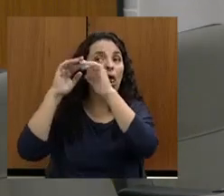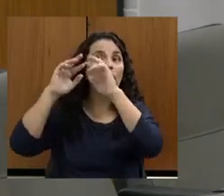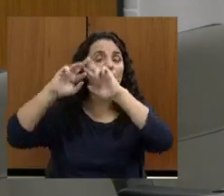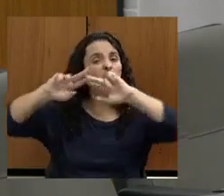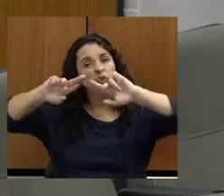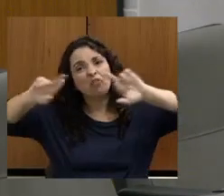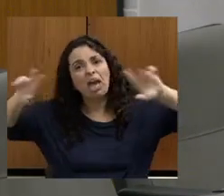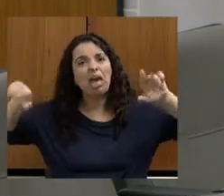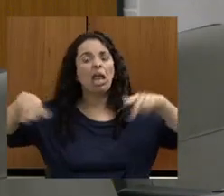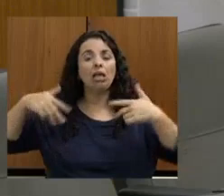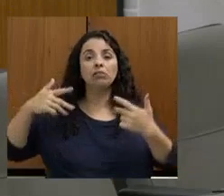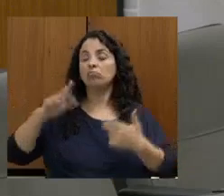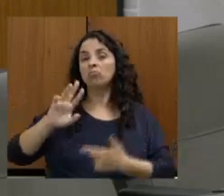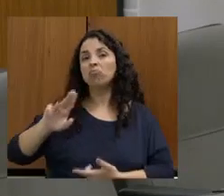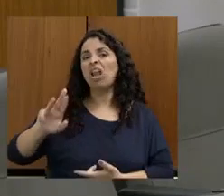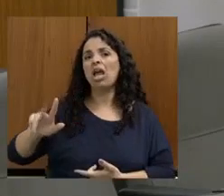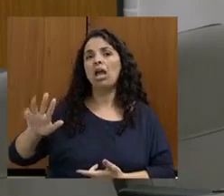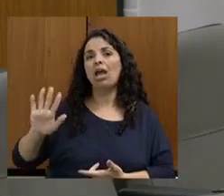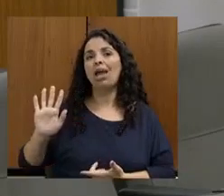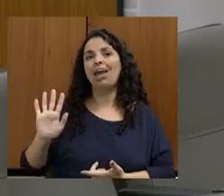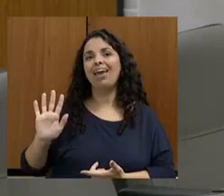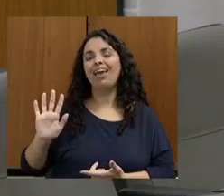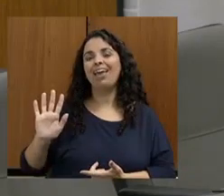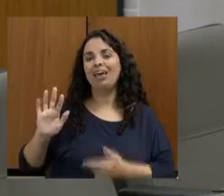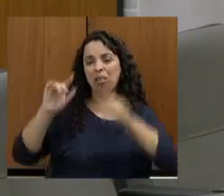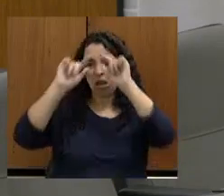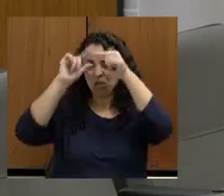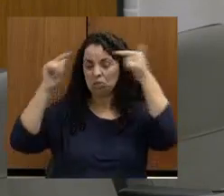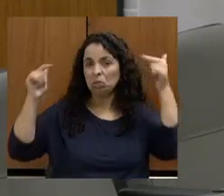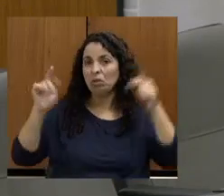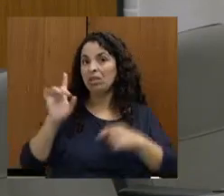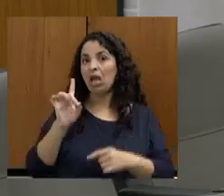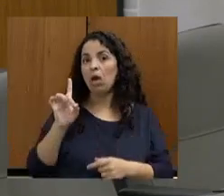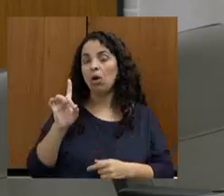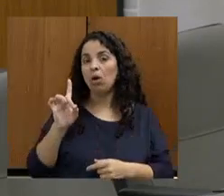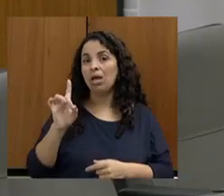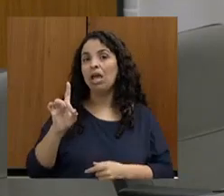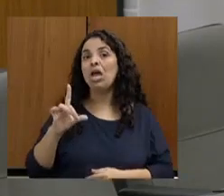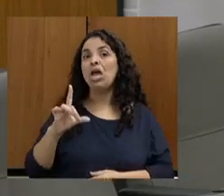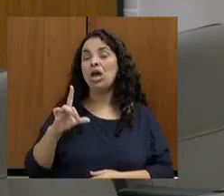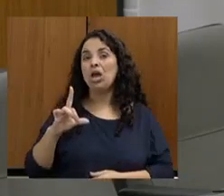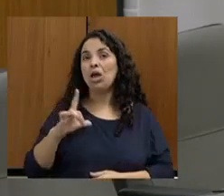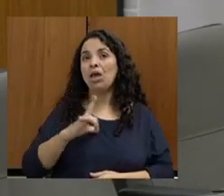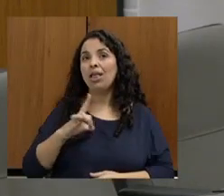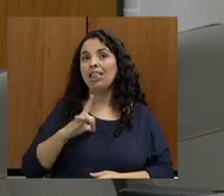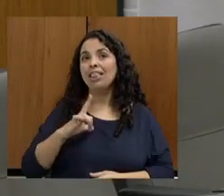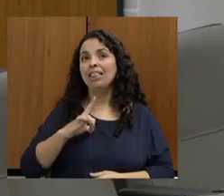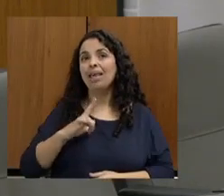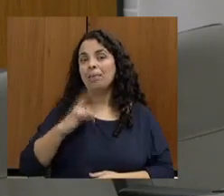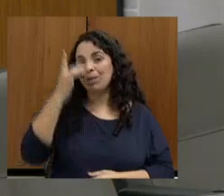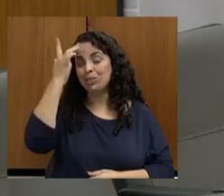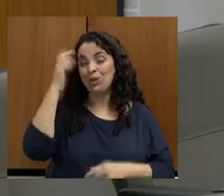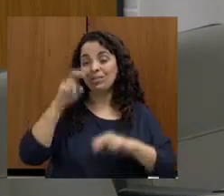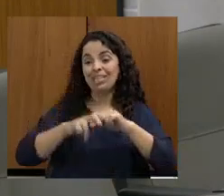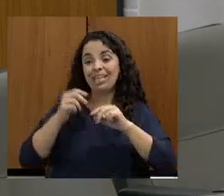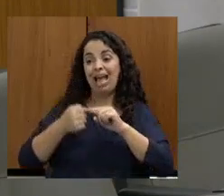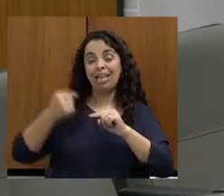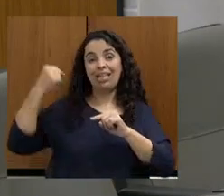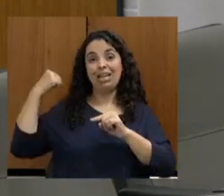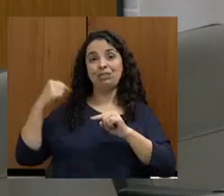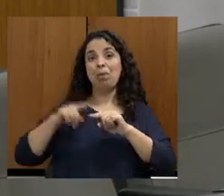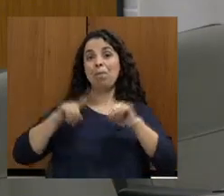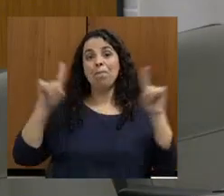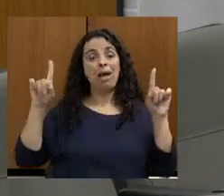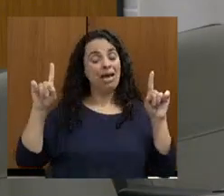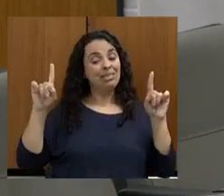Acredito que haja quem sente atrás de mim, mas não tem, não tenho